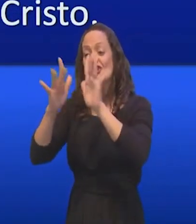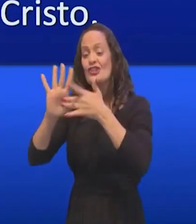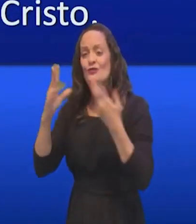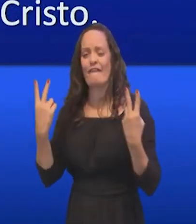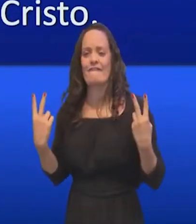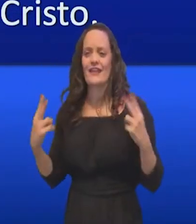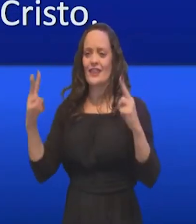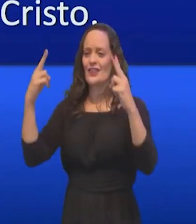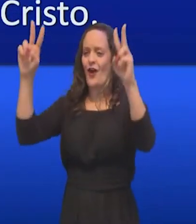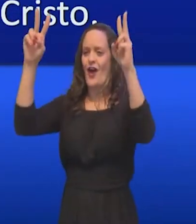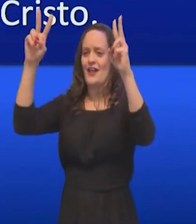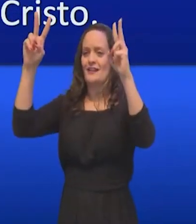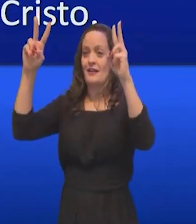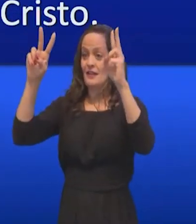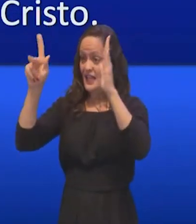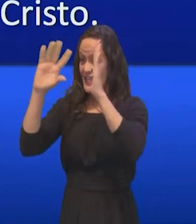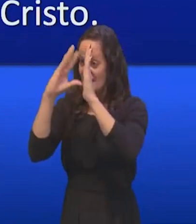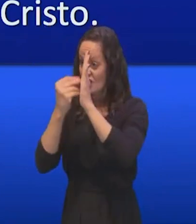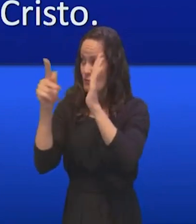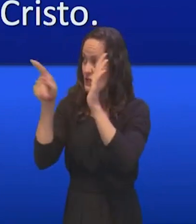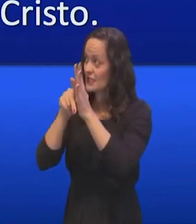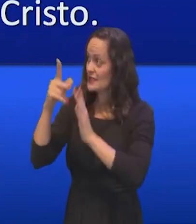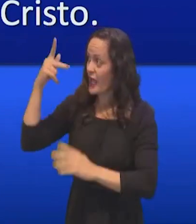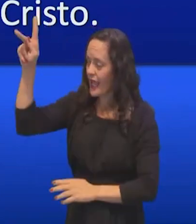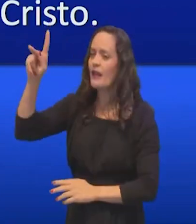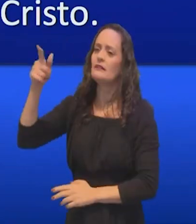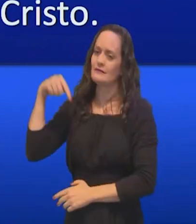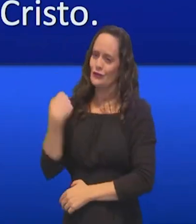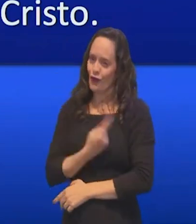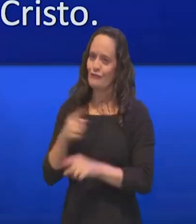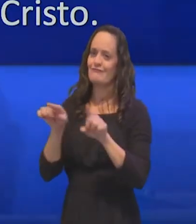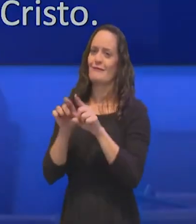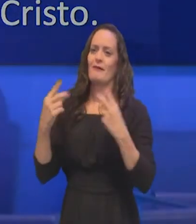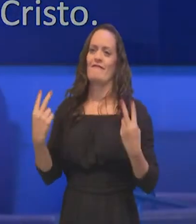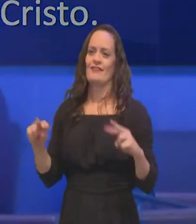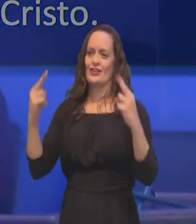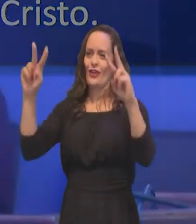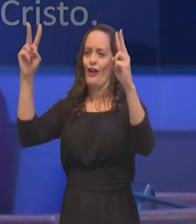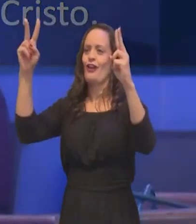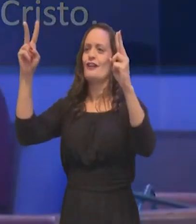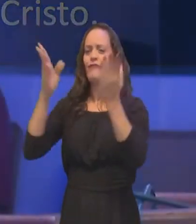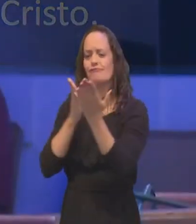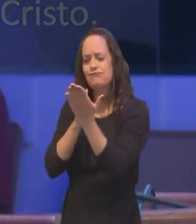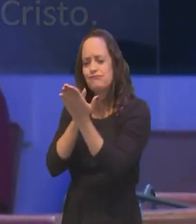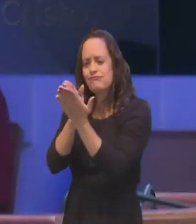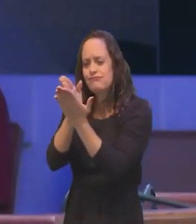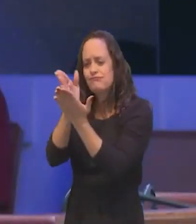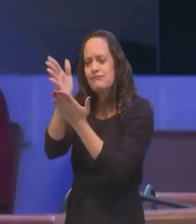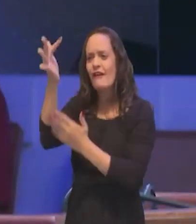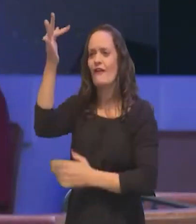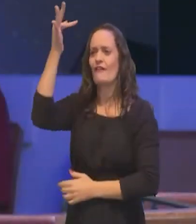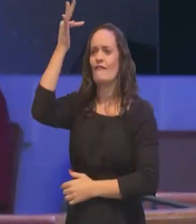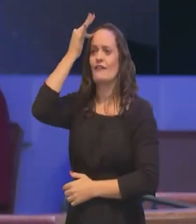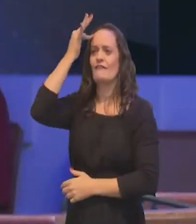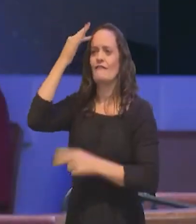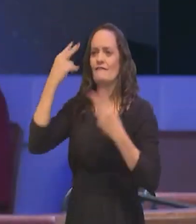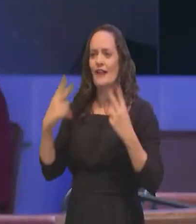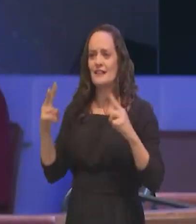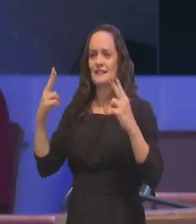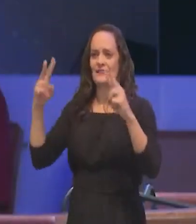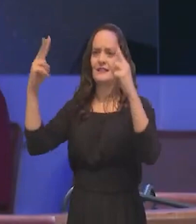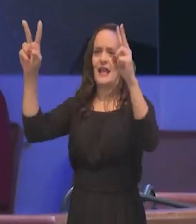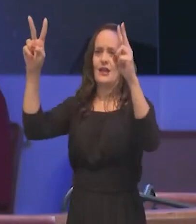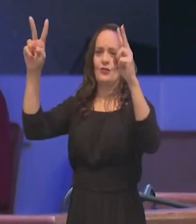se a igreja é dele, e se a igreja pertence a ele, ela continuará na sua trajetória de fé, vencendo todos